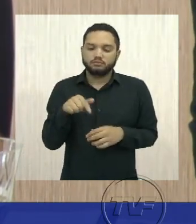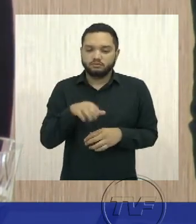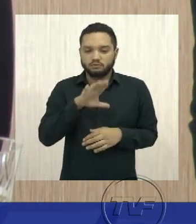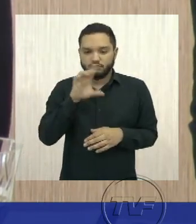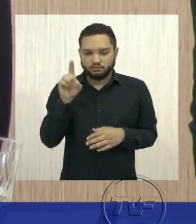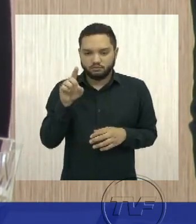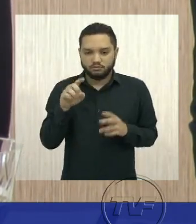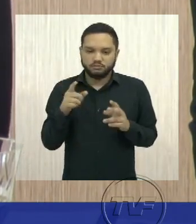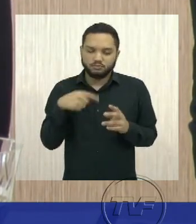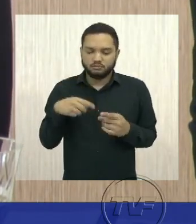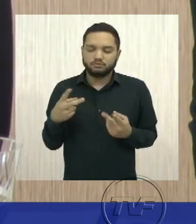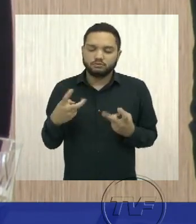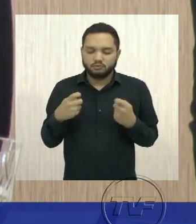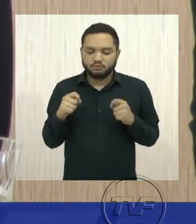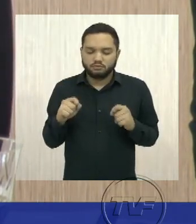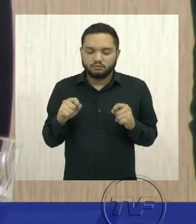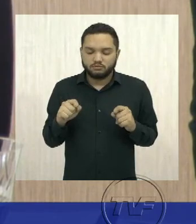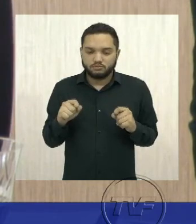nós notamos